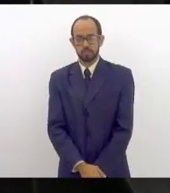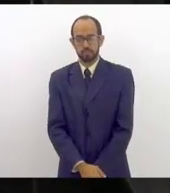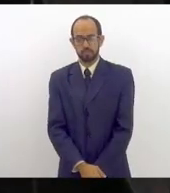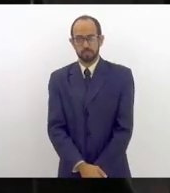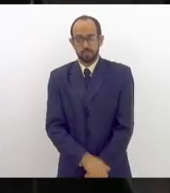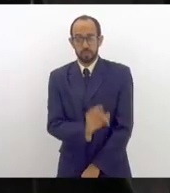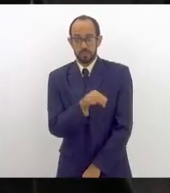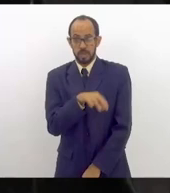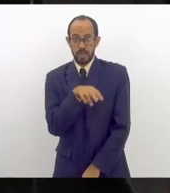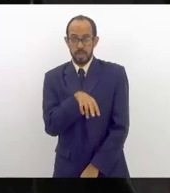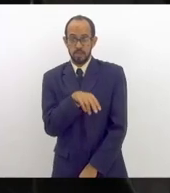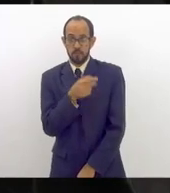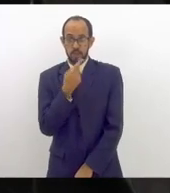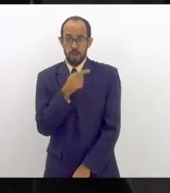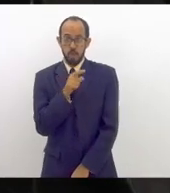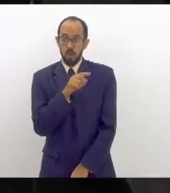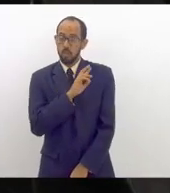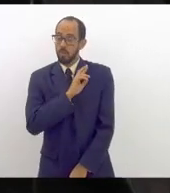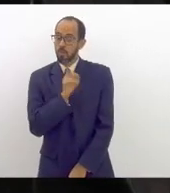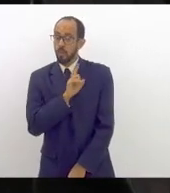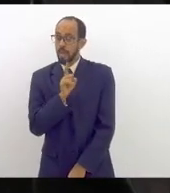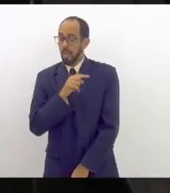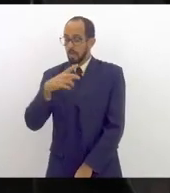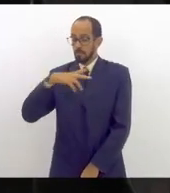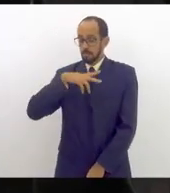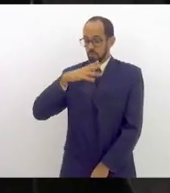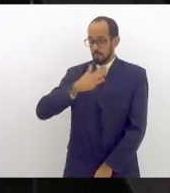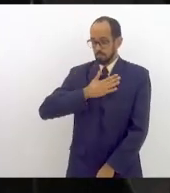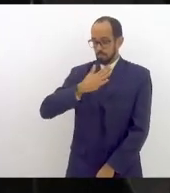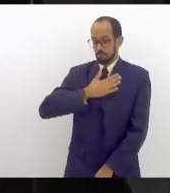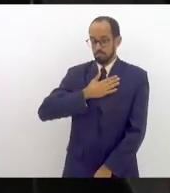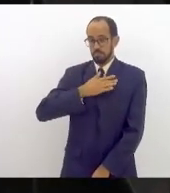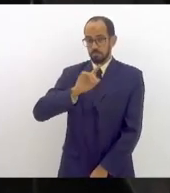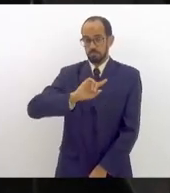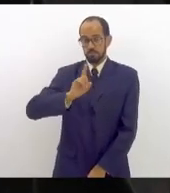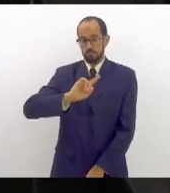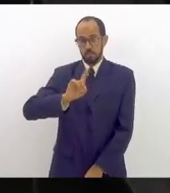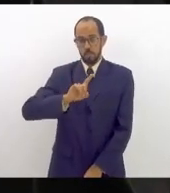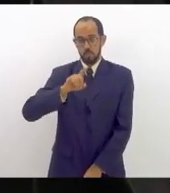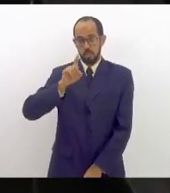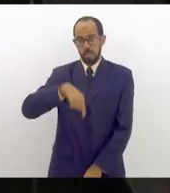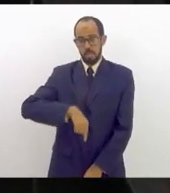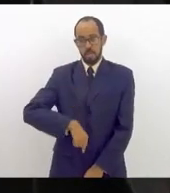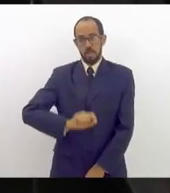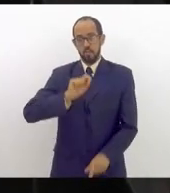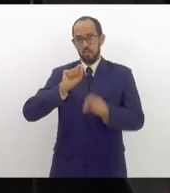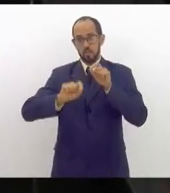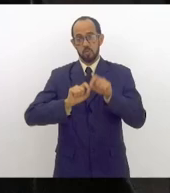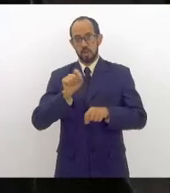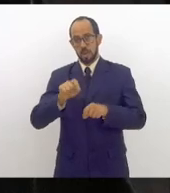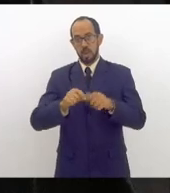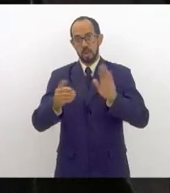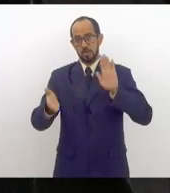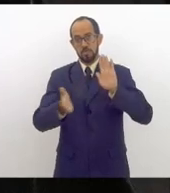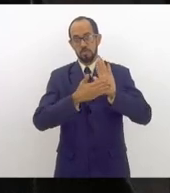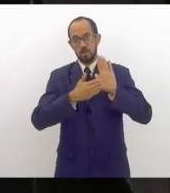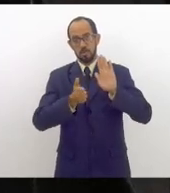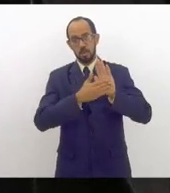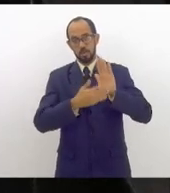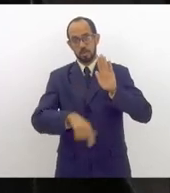dizendo não sou eu. Quem está dizendo é a proposta da